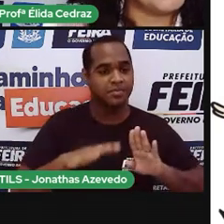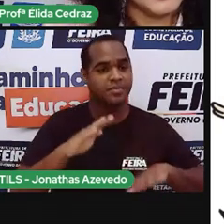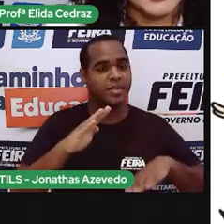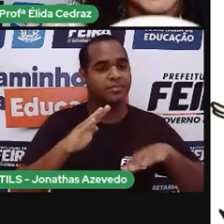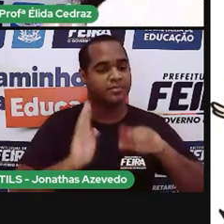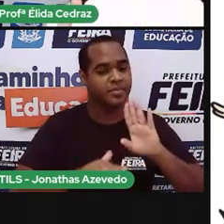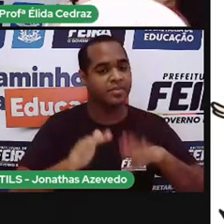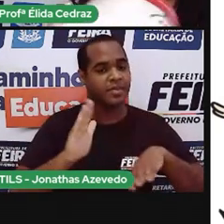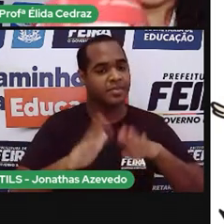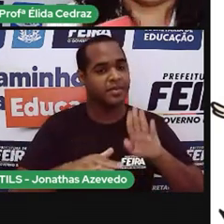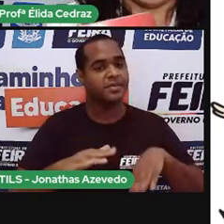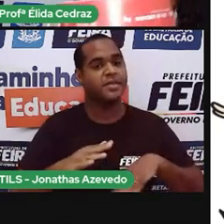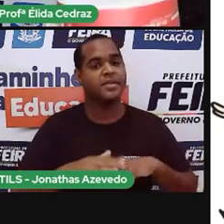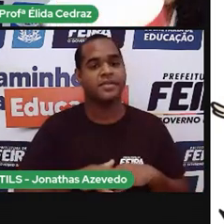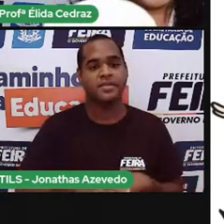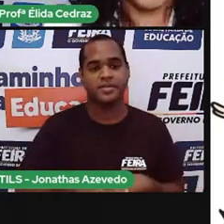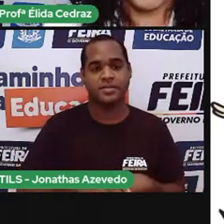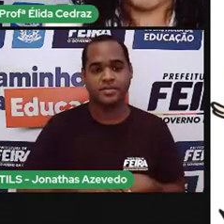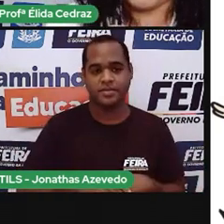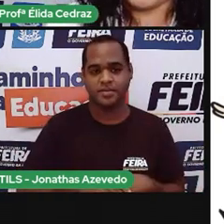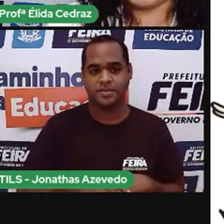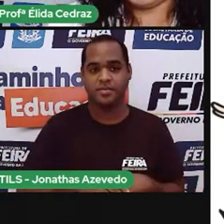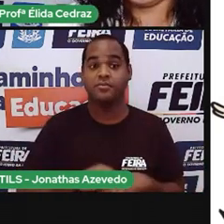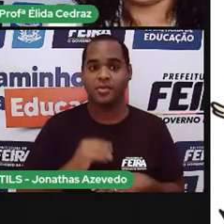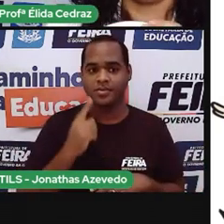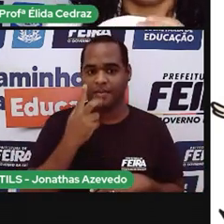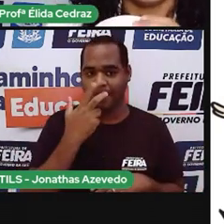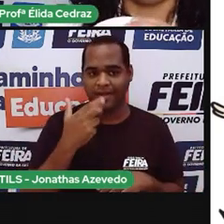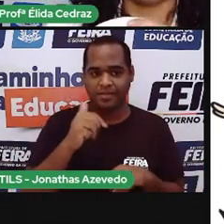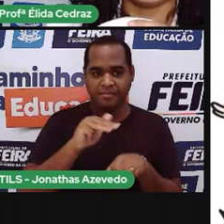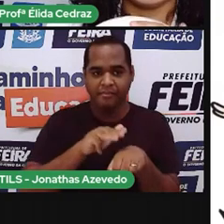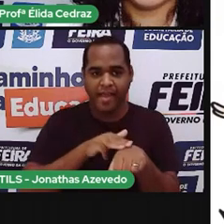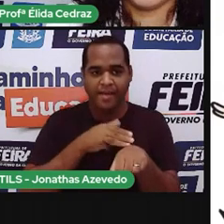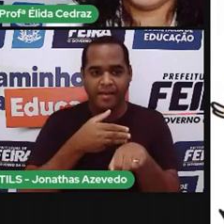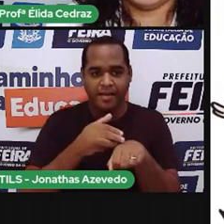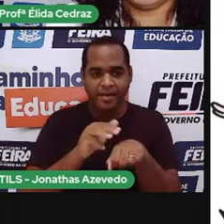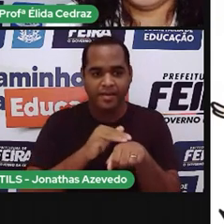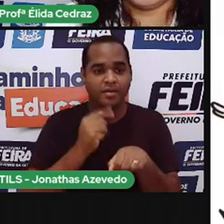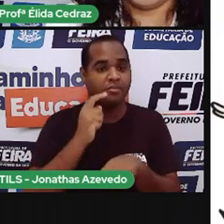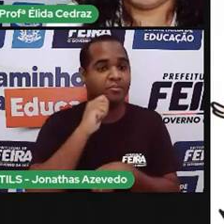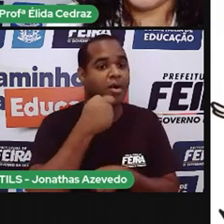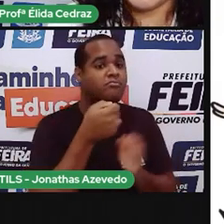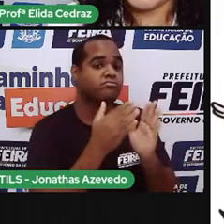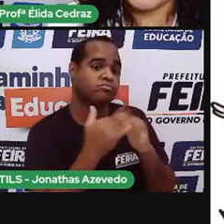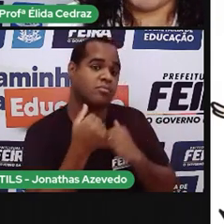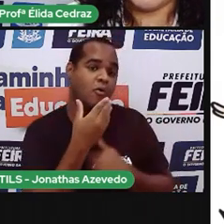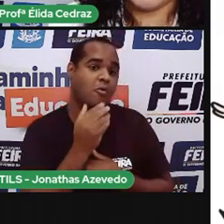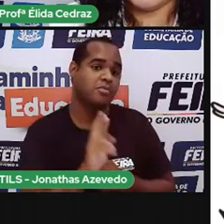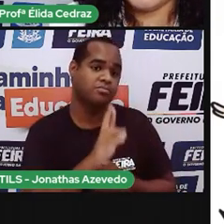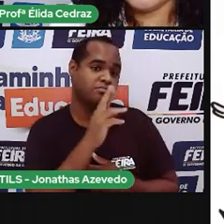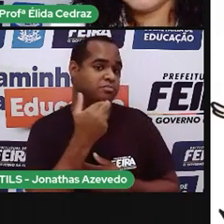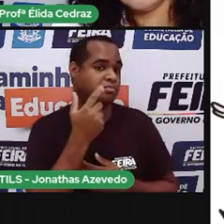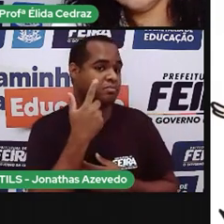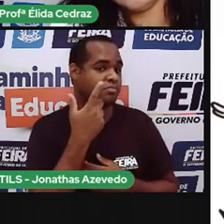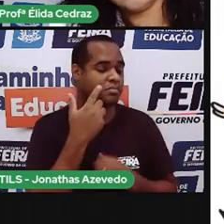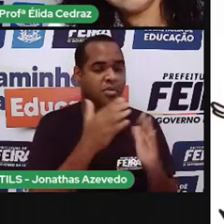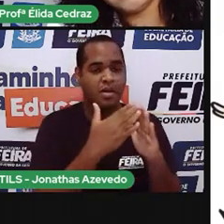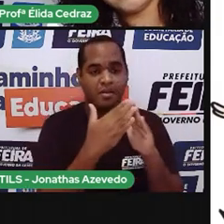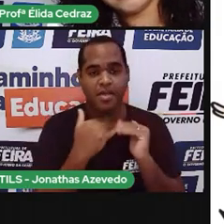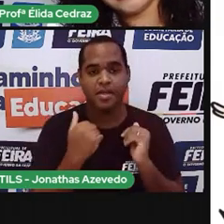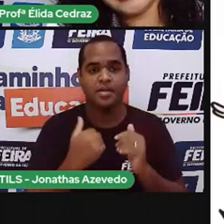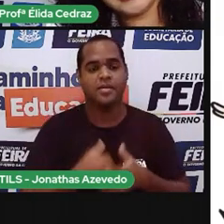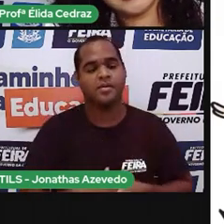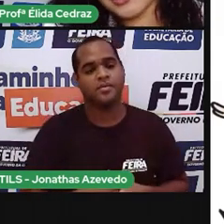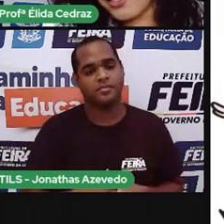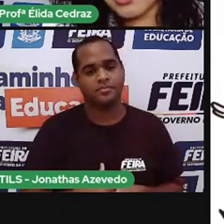um Oi aqui é um pote de margarina que eu pedi na padaria eu pedi esse na padaria